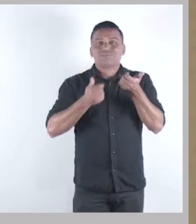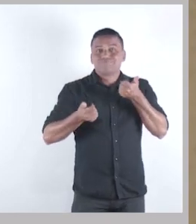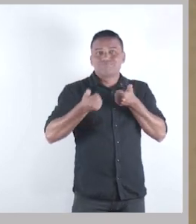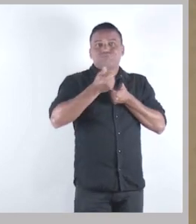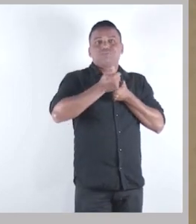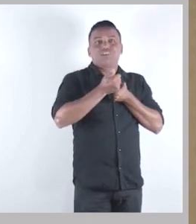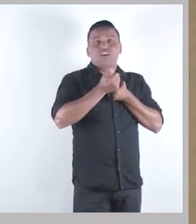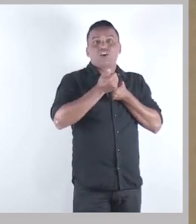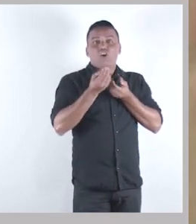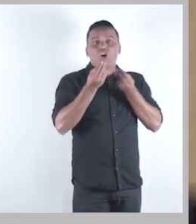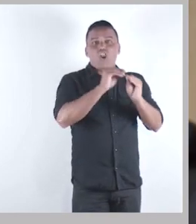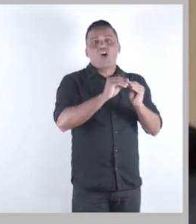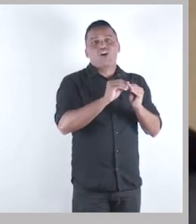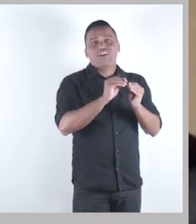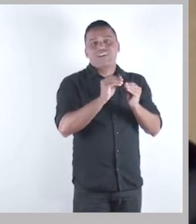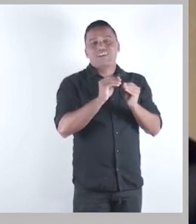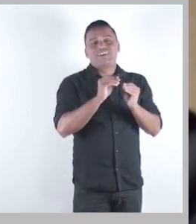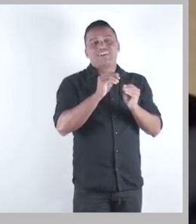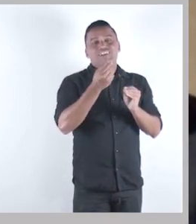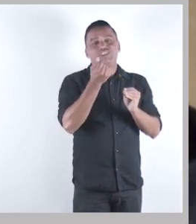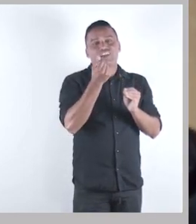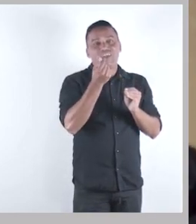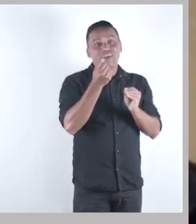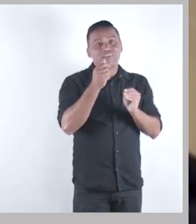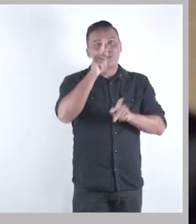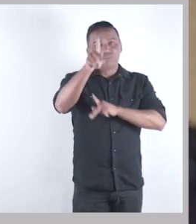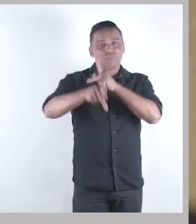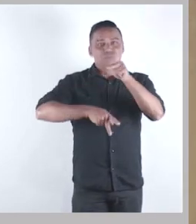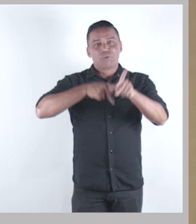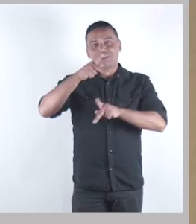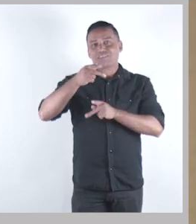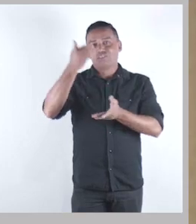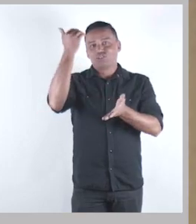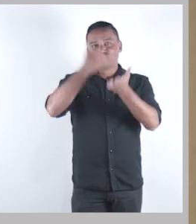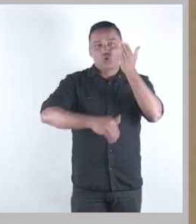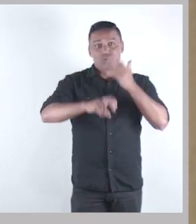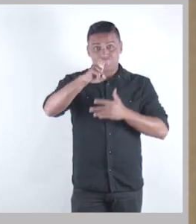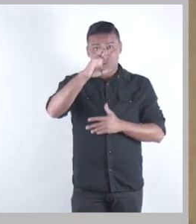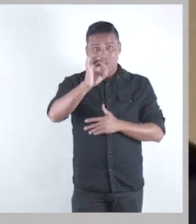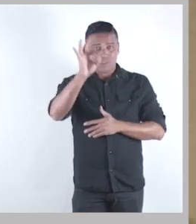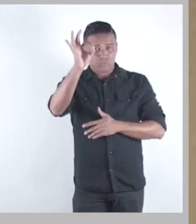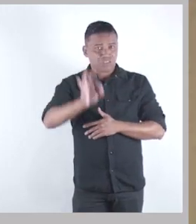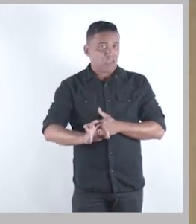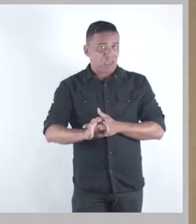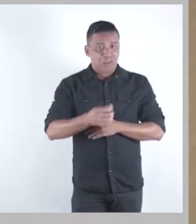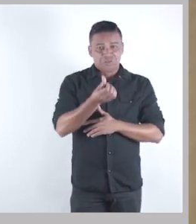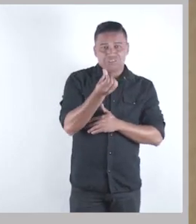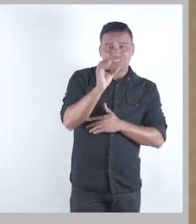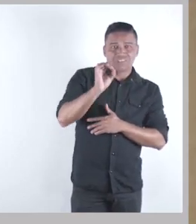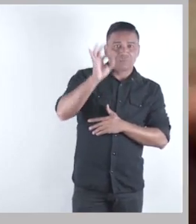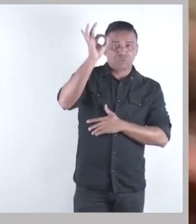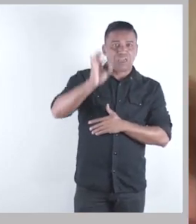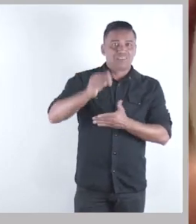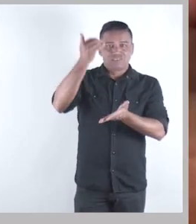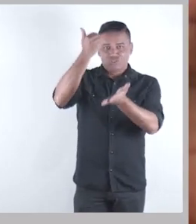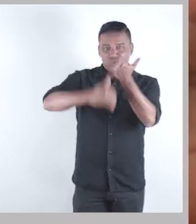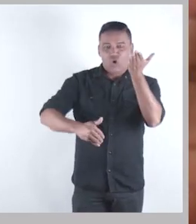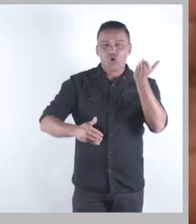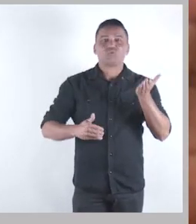podemos levar livros para a população com desconto de 50%, por exemplo, com desconto de 60%, e já